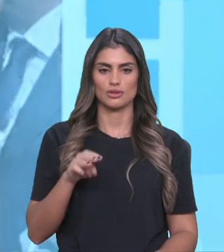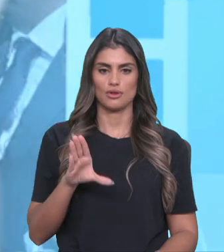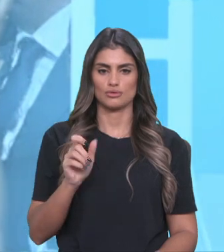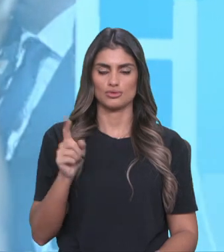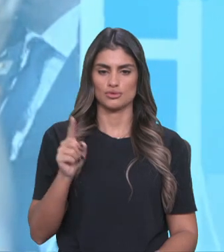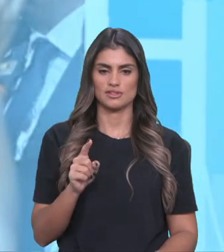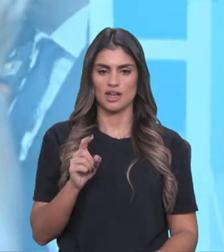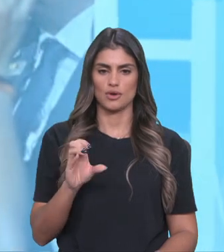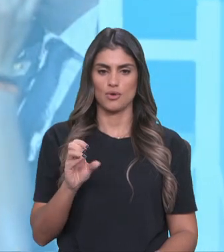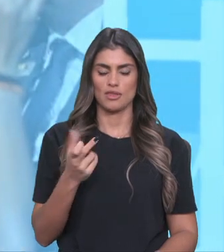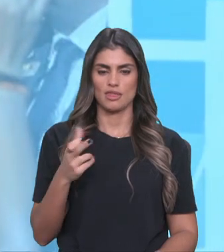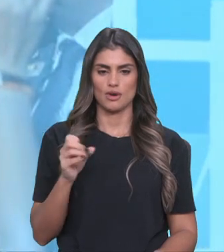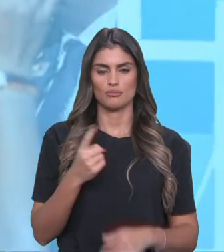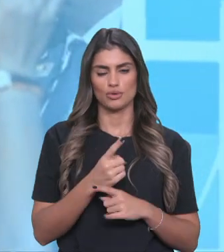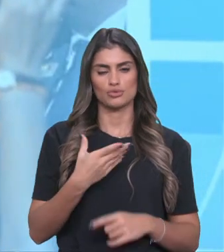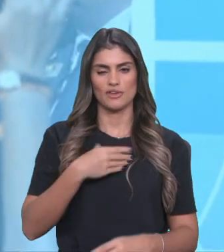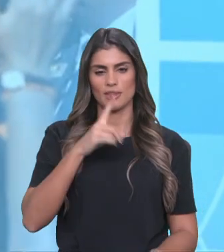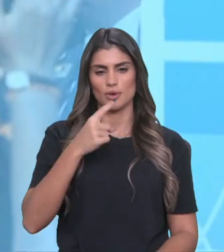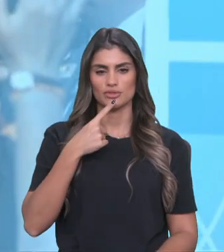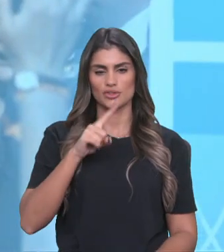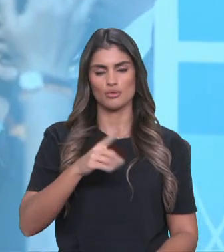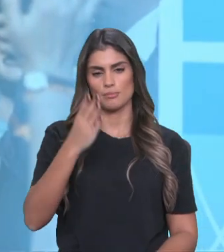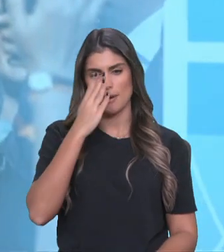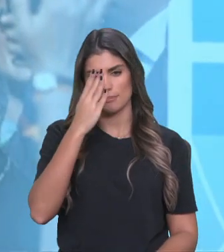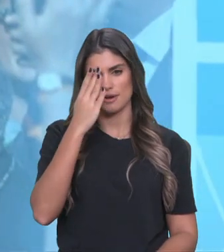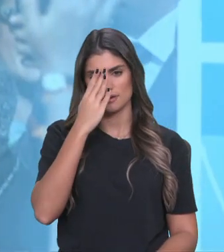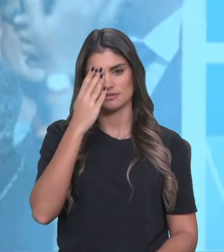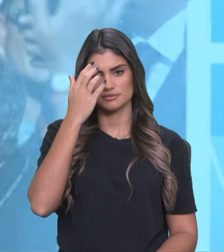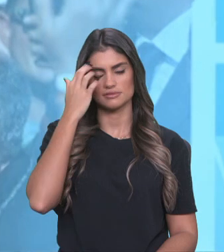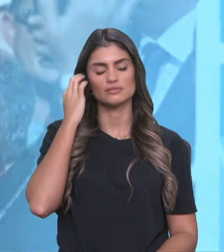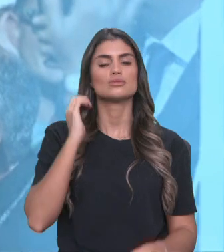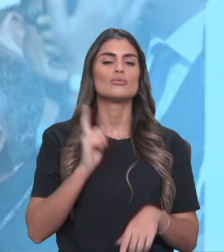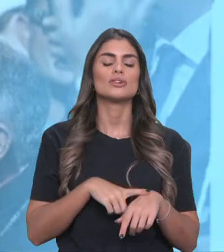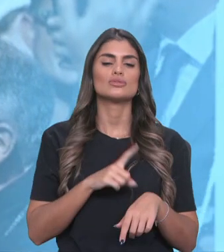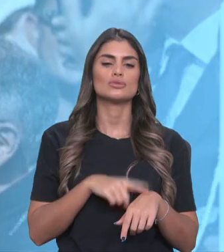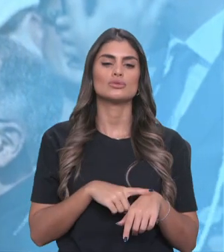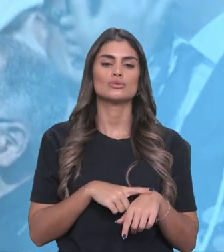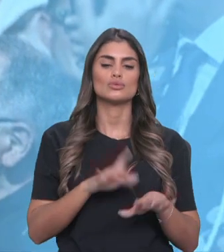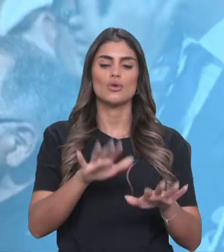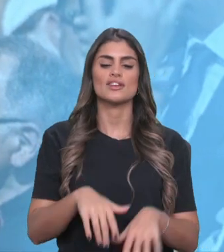gestos. Até porque, e gostava de recordar novamente o Papa Francisco, mas na homilia do encerramento do Congresso de Budapeste,